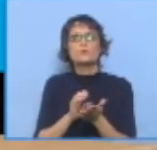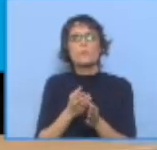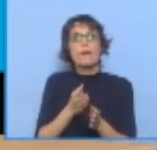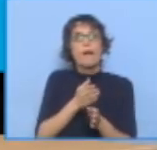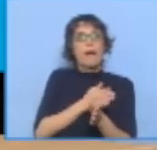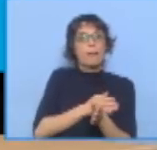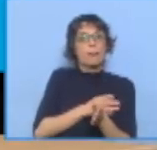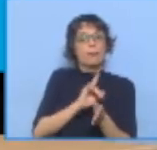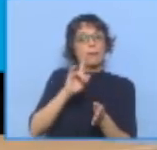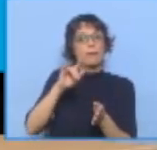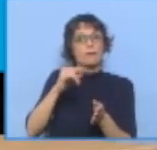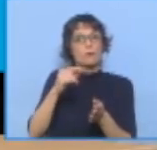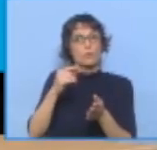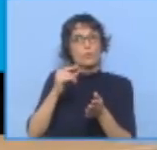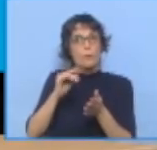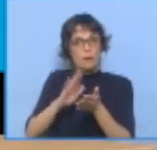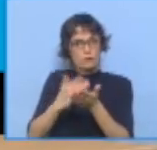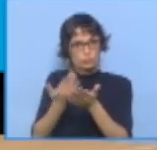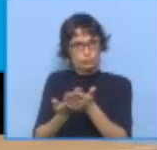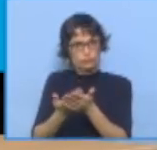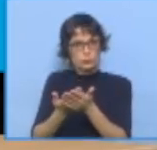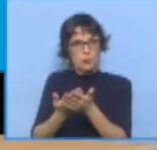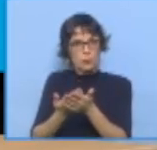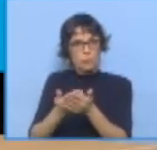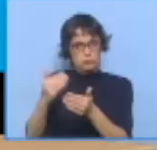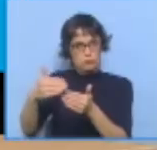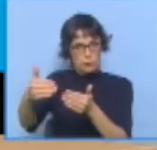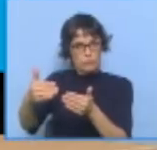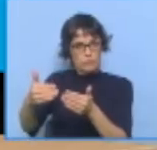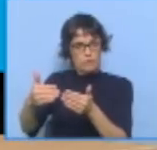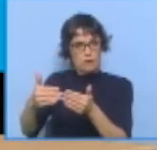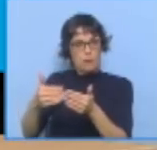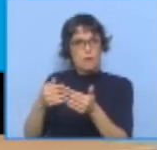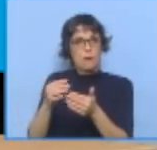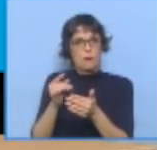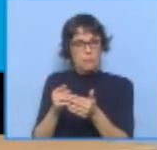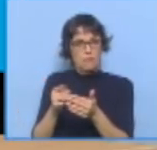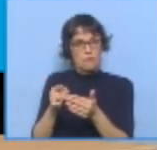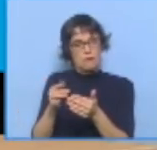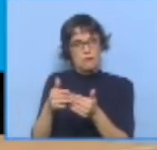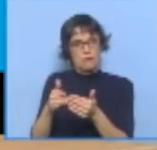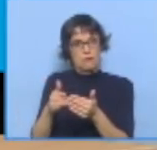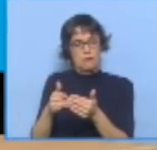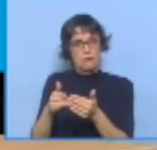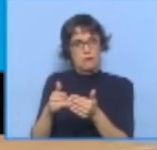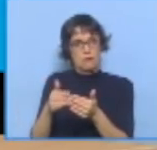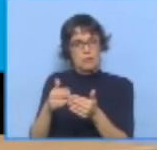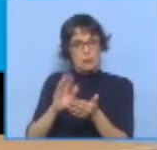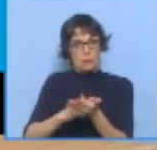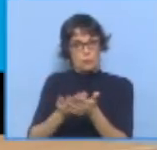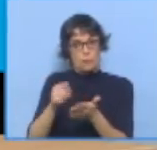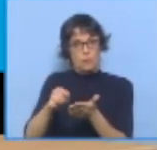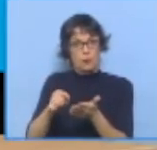uma tradução definitiva que não começará, certamente, não juntará